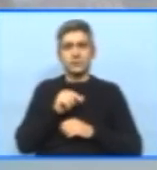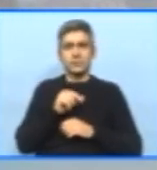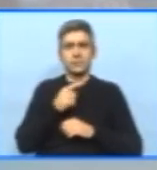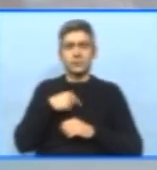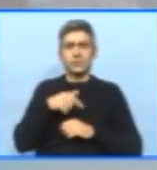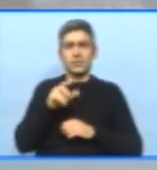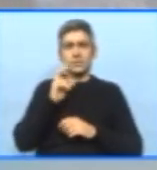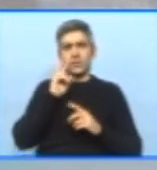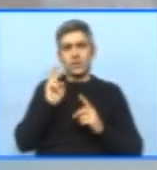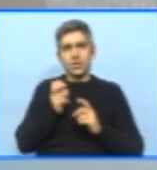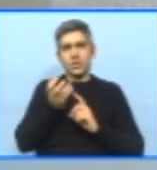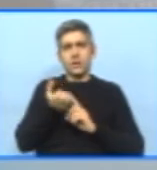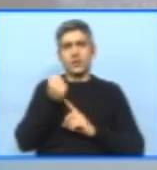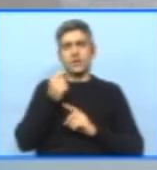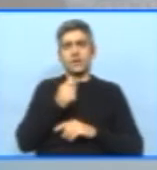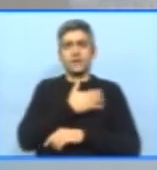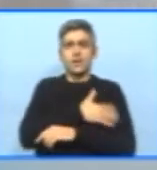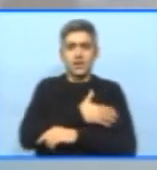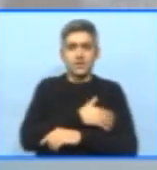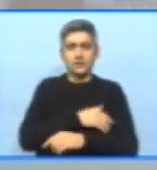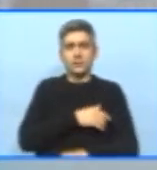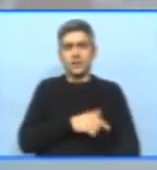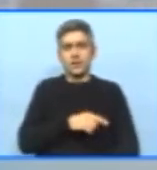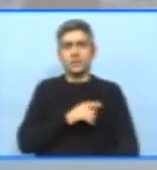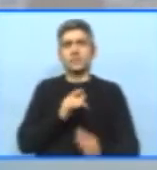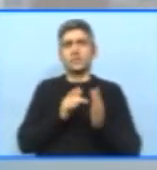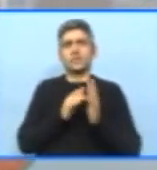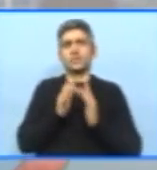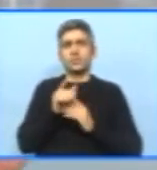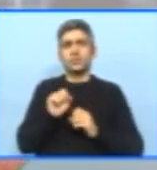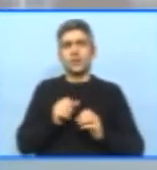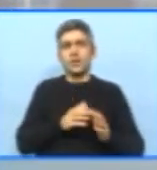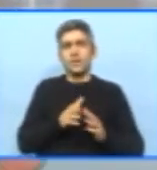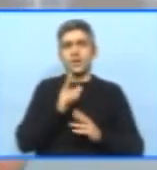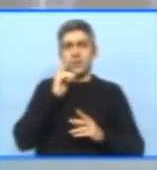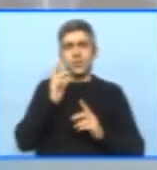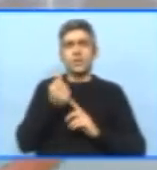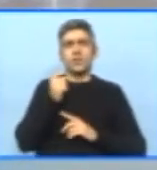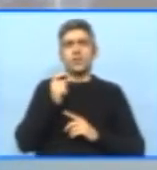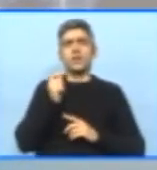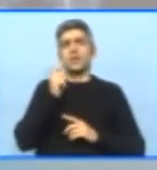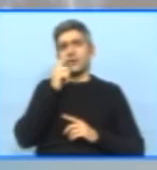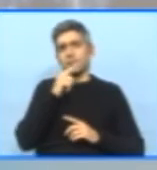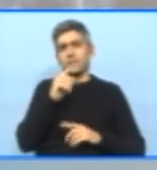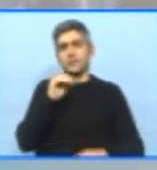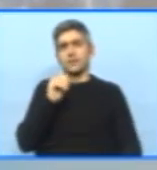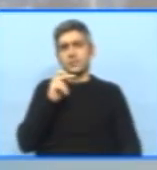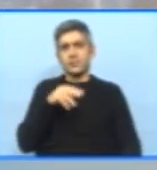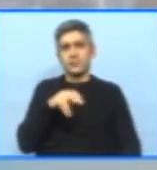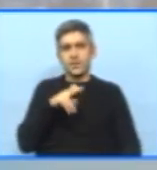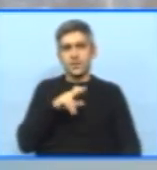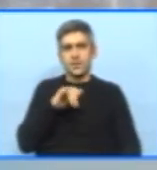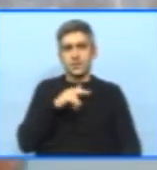nós vamos encontrar de fragilidade. Pois Jesus, no seu caminho, quem é que ele encontra? Encontrou a samaritana,